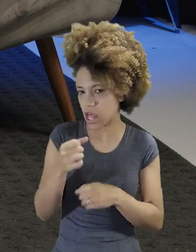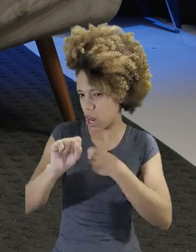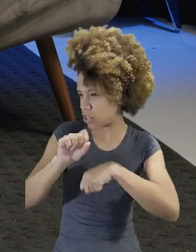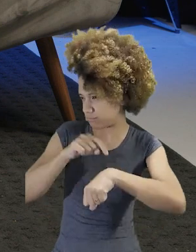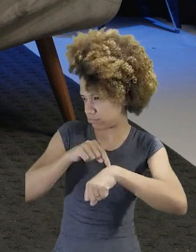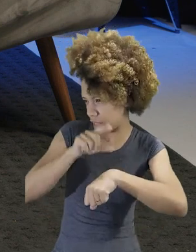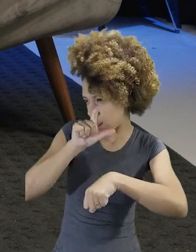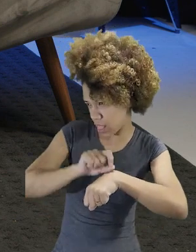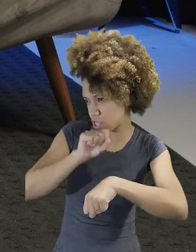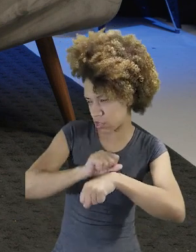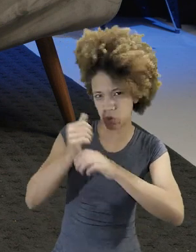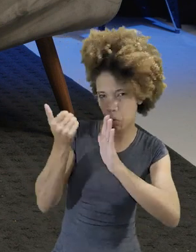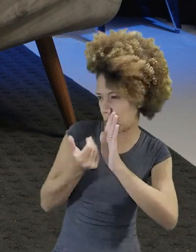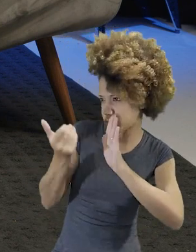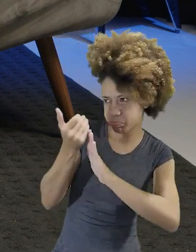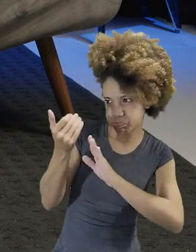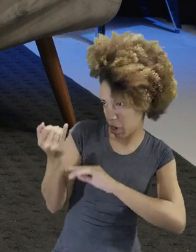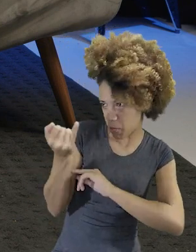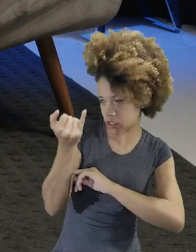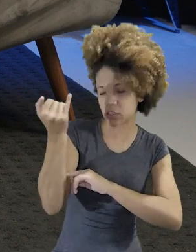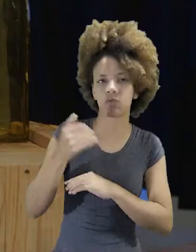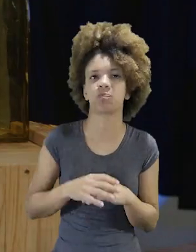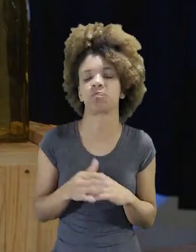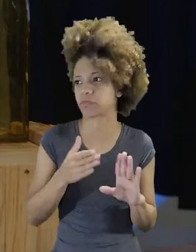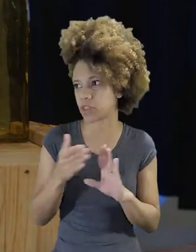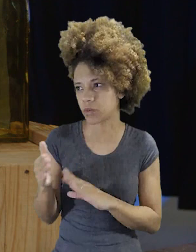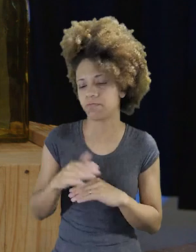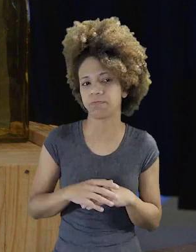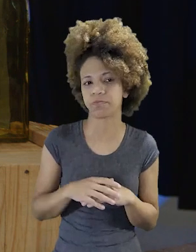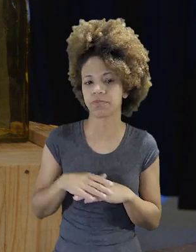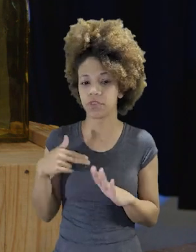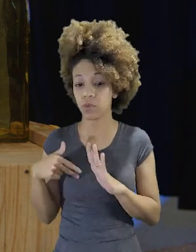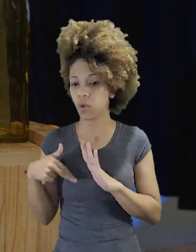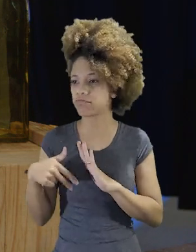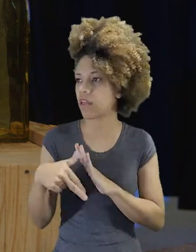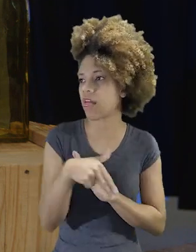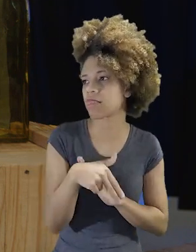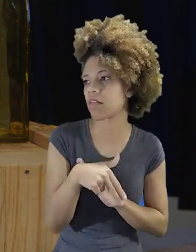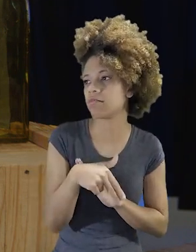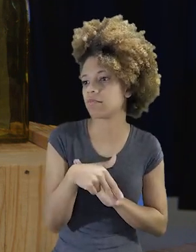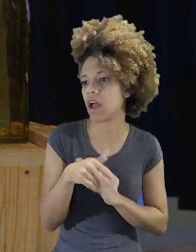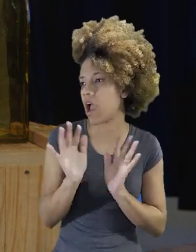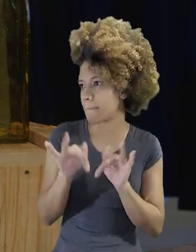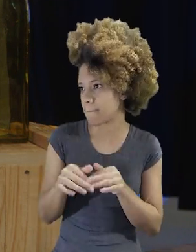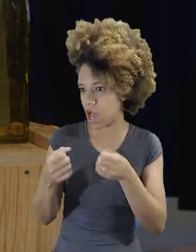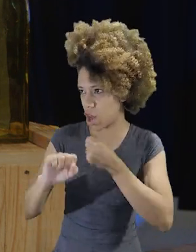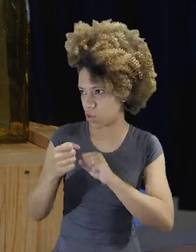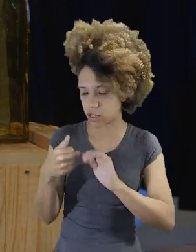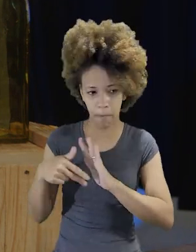daquela ajuda de 10 segundos no áudio do Mike Tyson e quando ele saem dessa luta